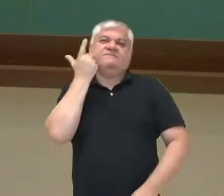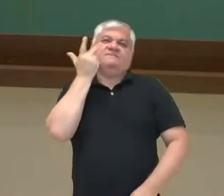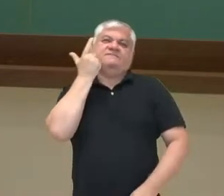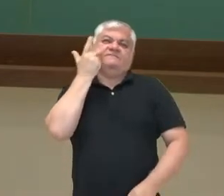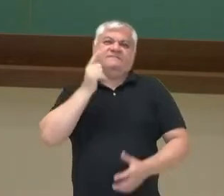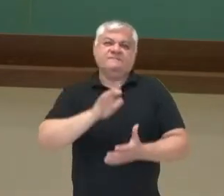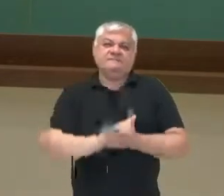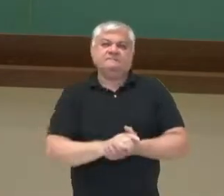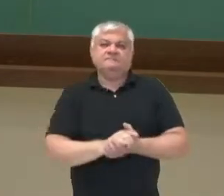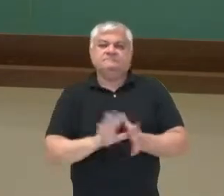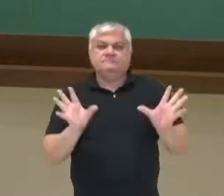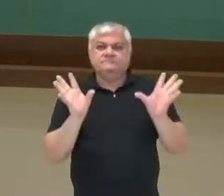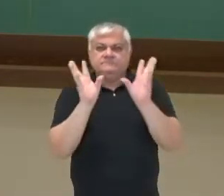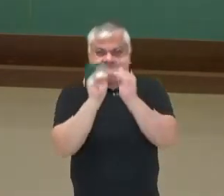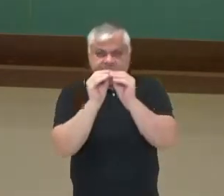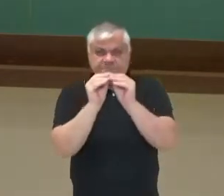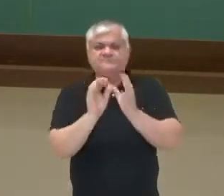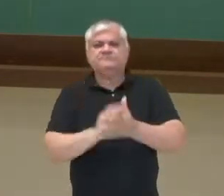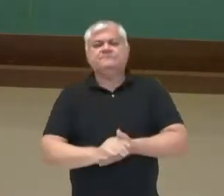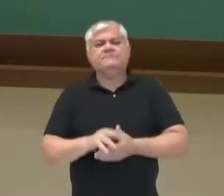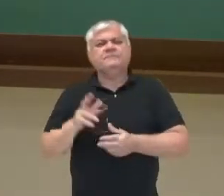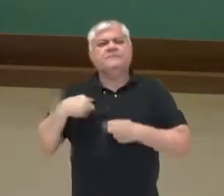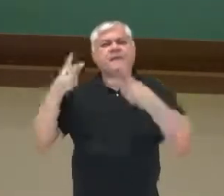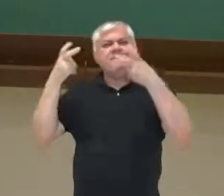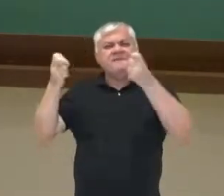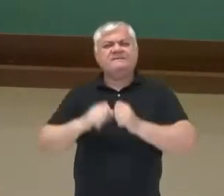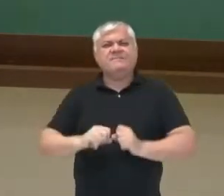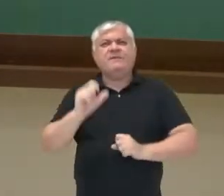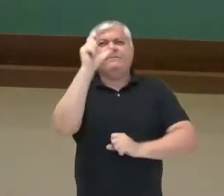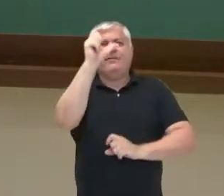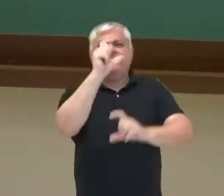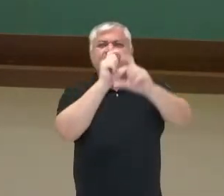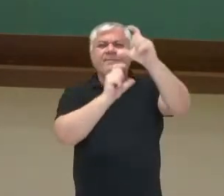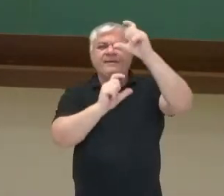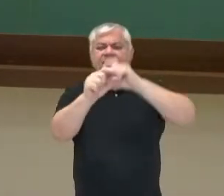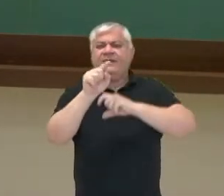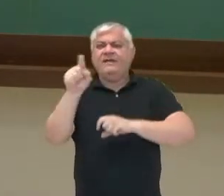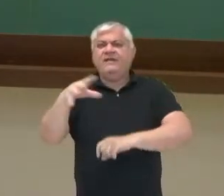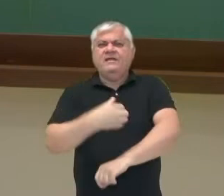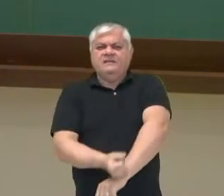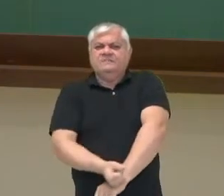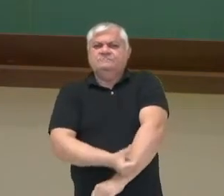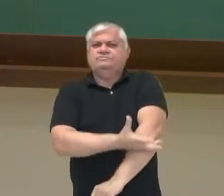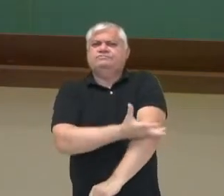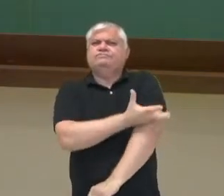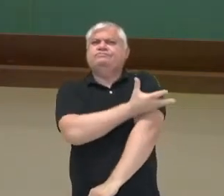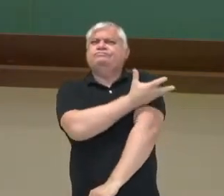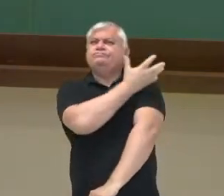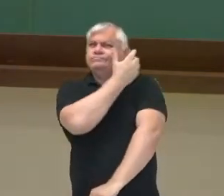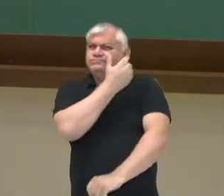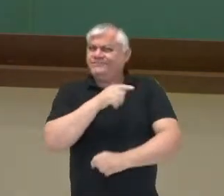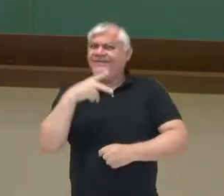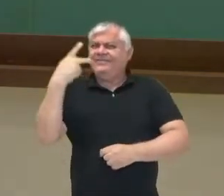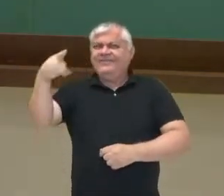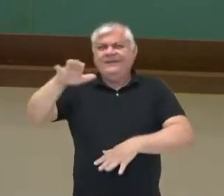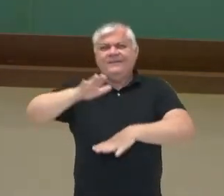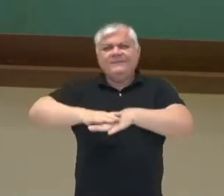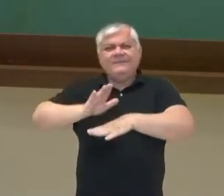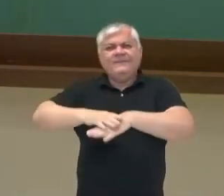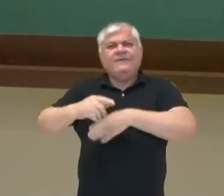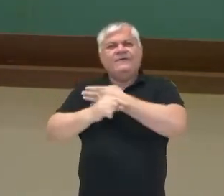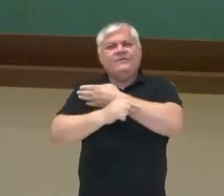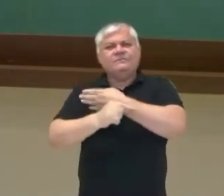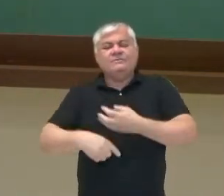Então, observaram aqui o quão emocionado esse autor, né, coloca ali, então,